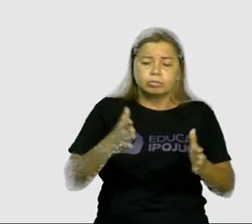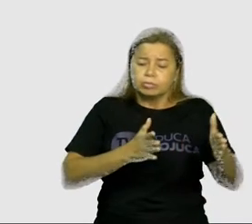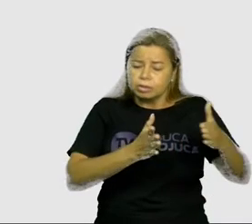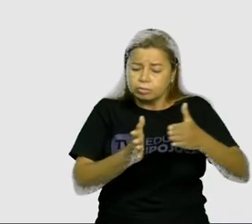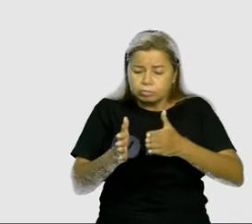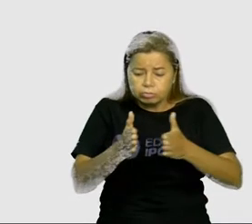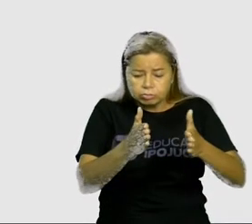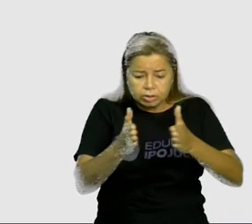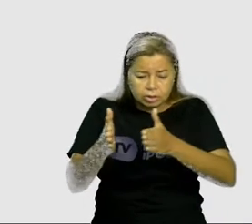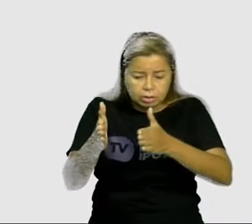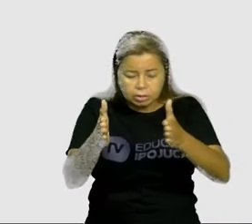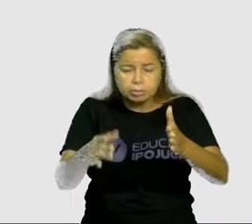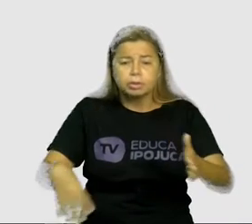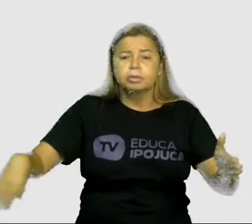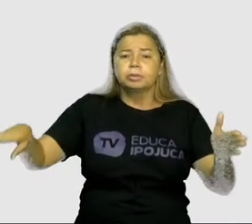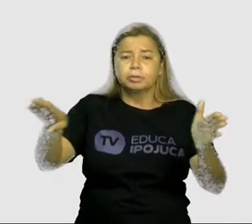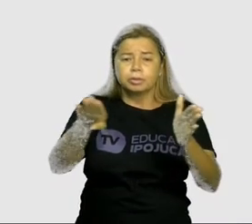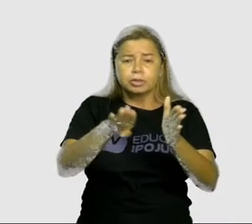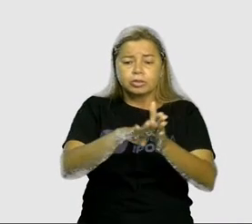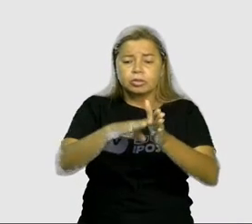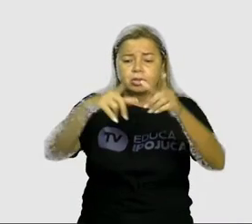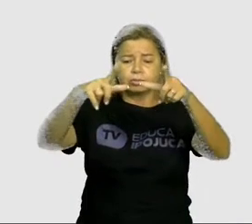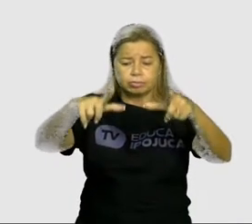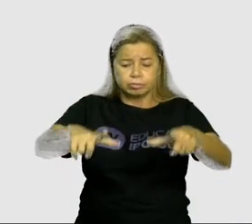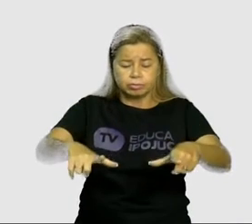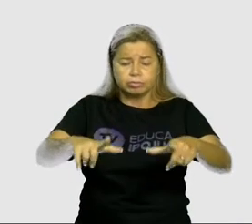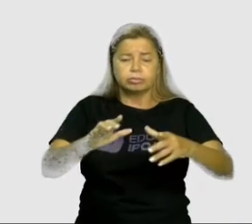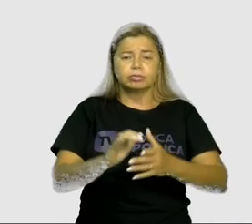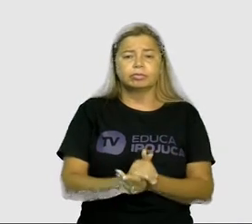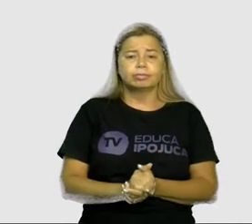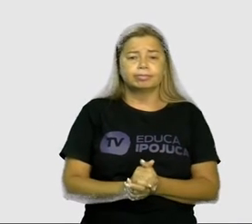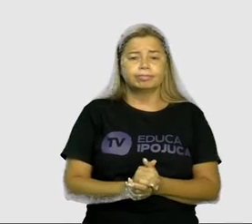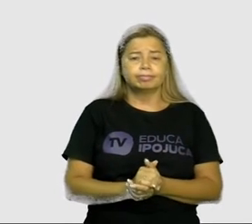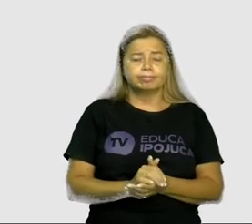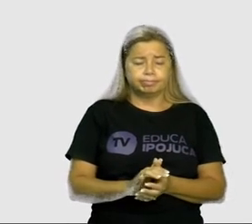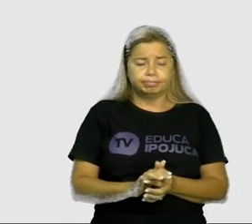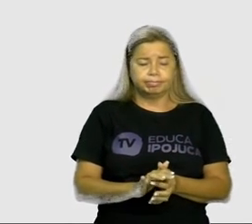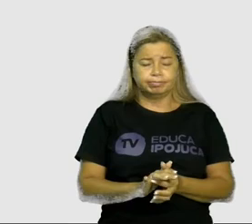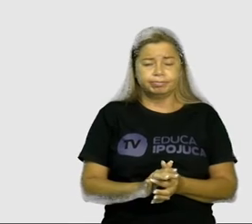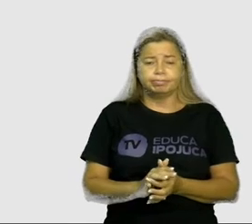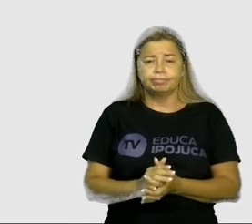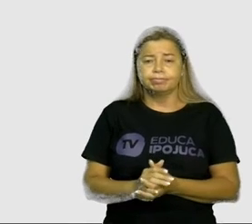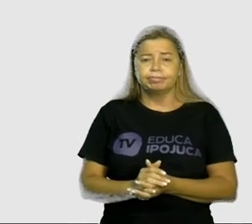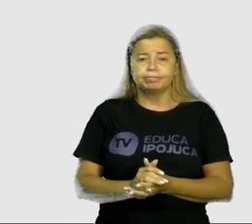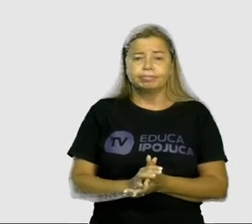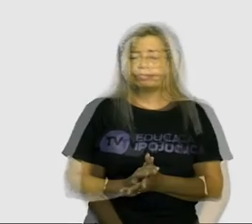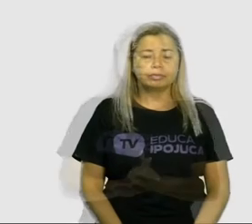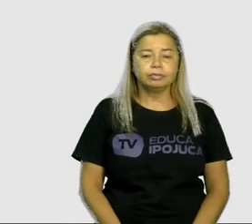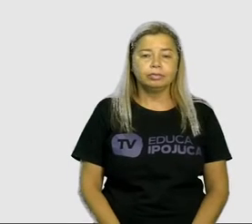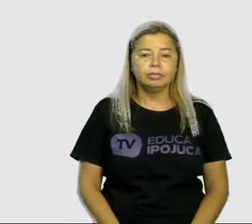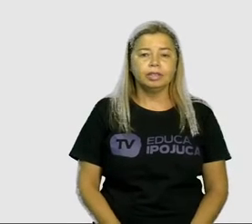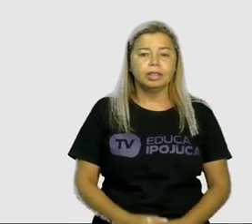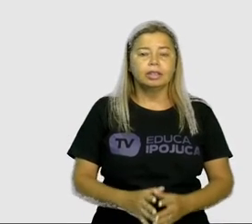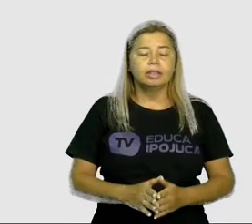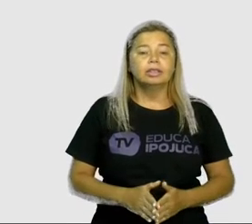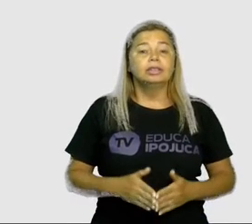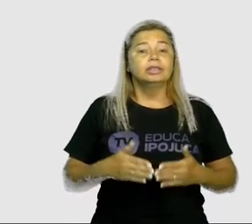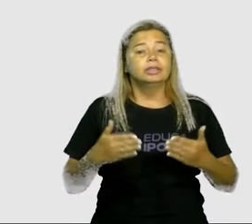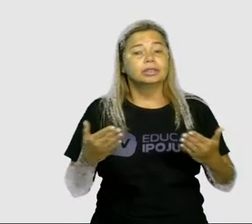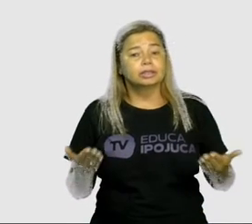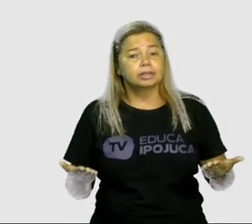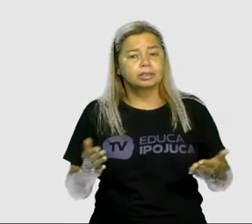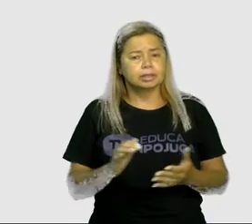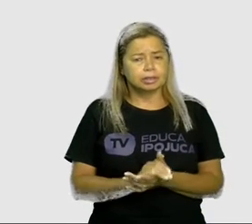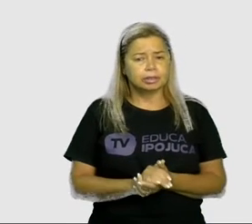para chegar um determinado lugar é um percurso aí ó bom então vamos